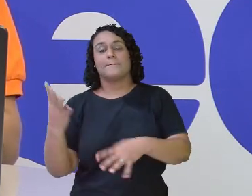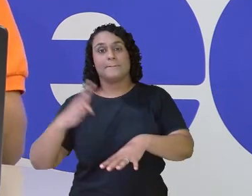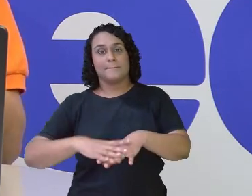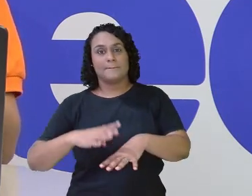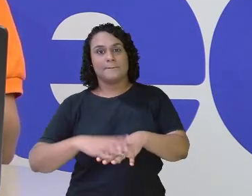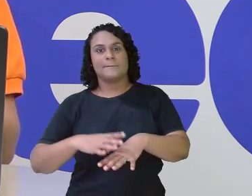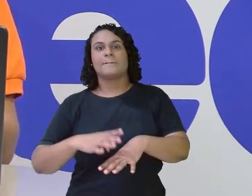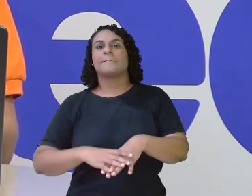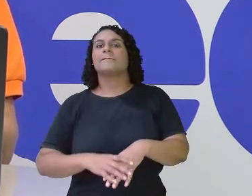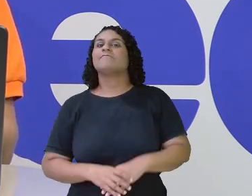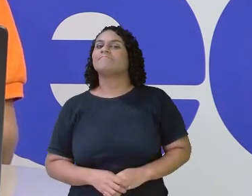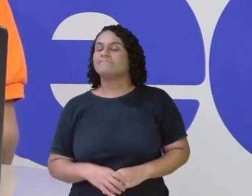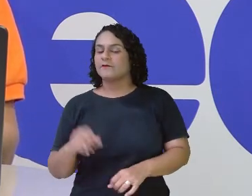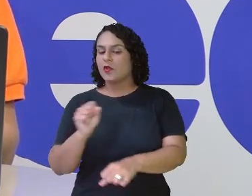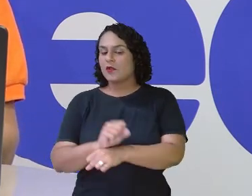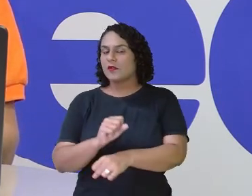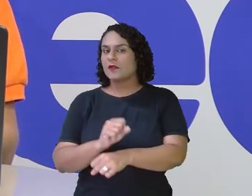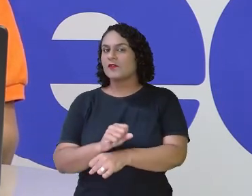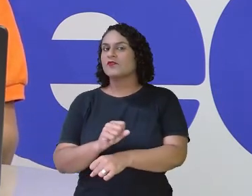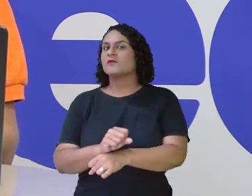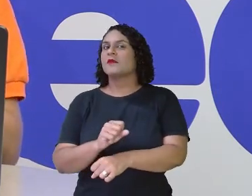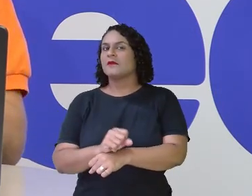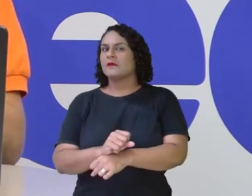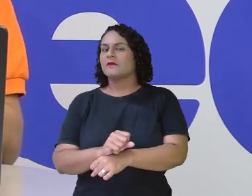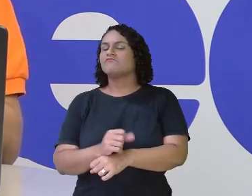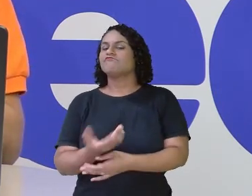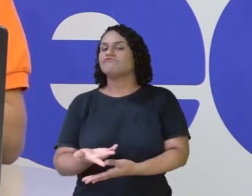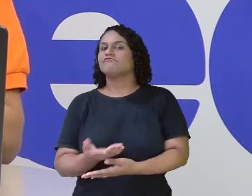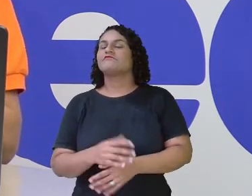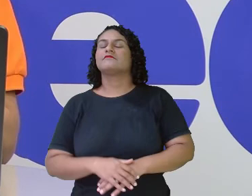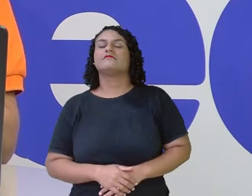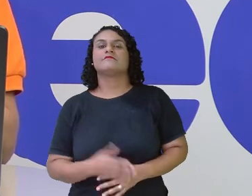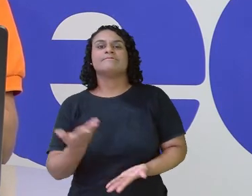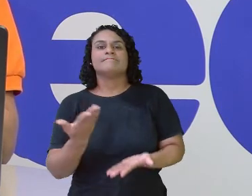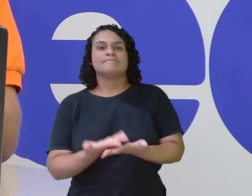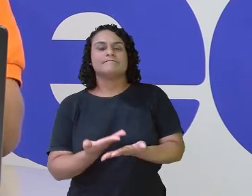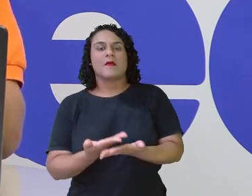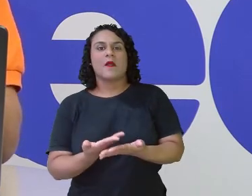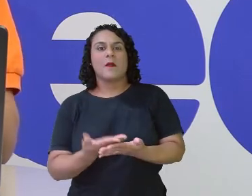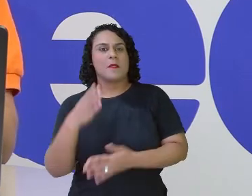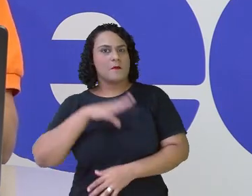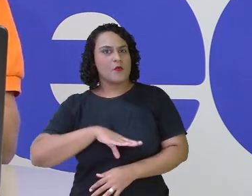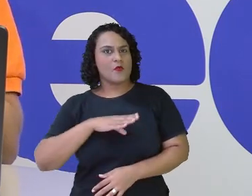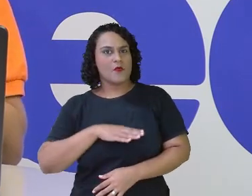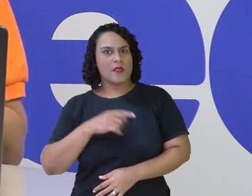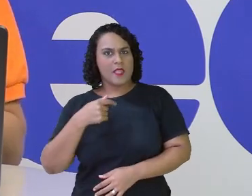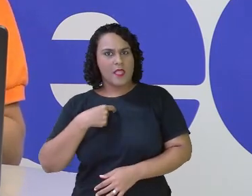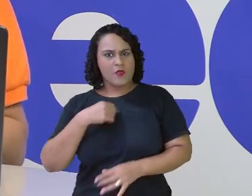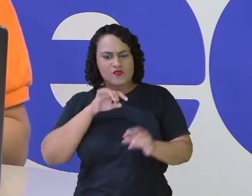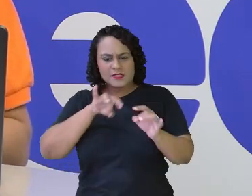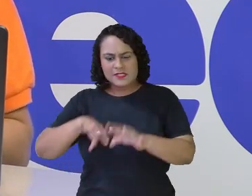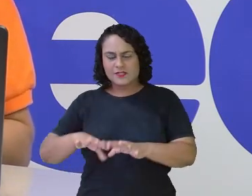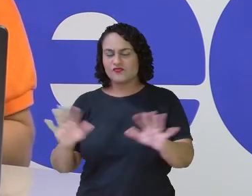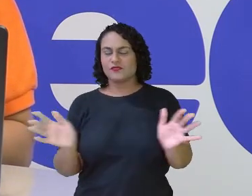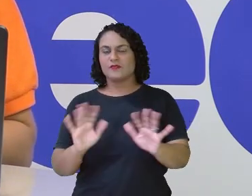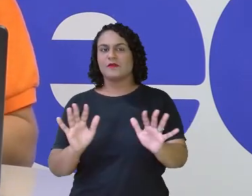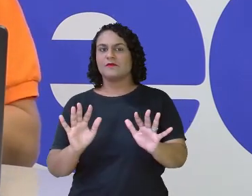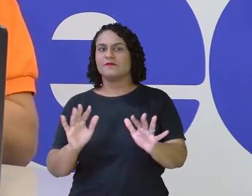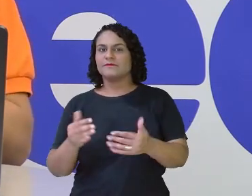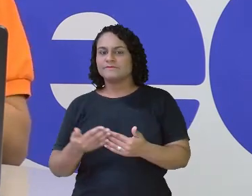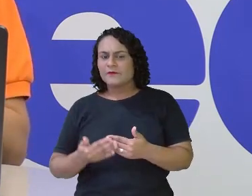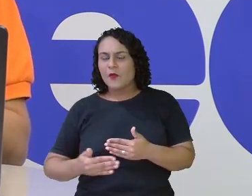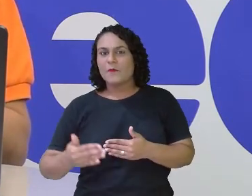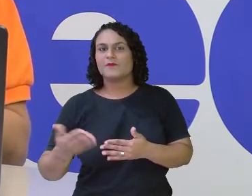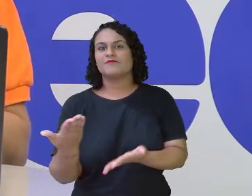aqui aguardando a mensagem na aula de língua portuguesa, mas eu não desisto. Daqui a pouco a gente vai começar a aula de